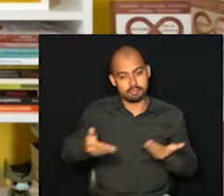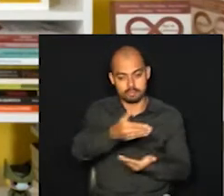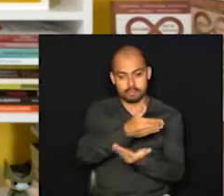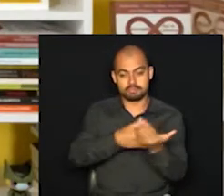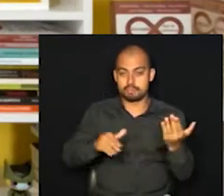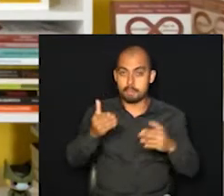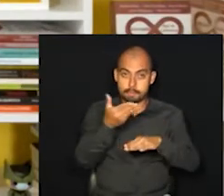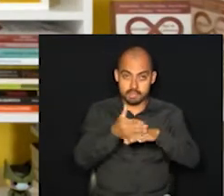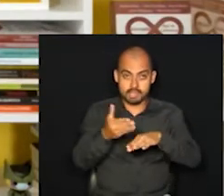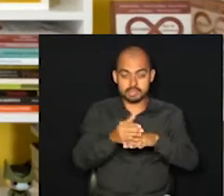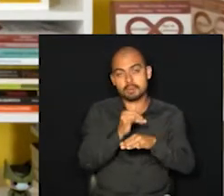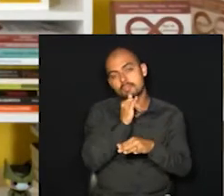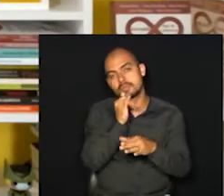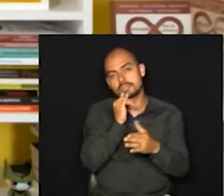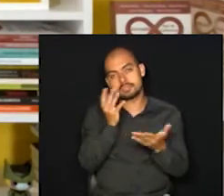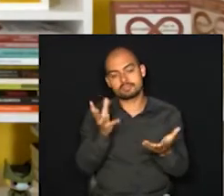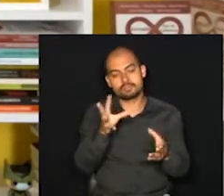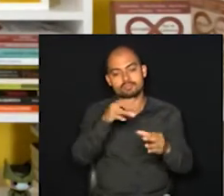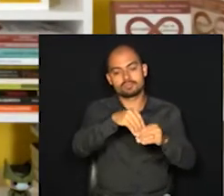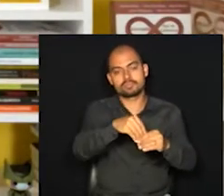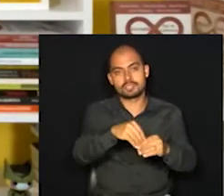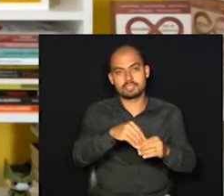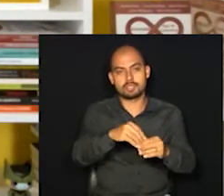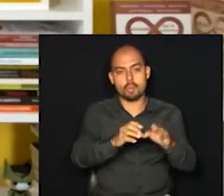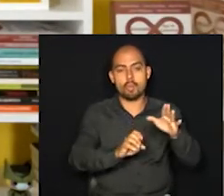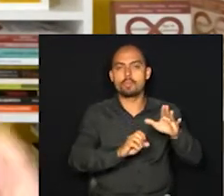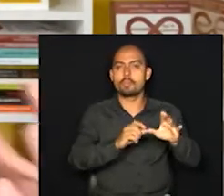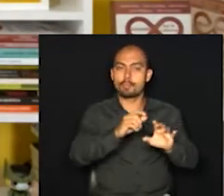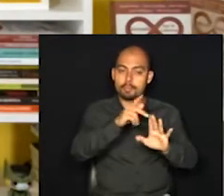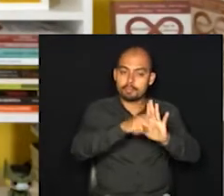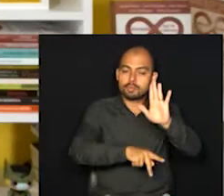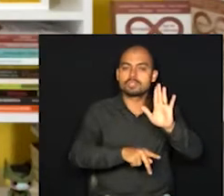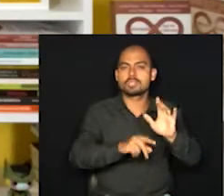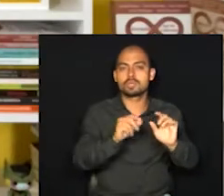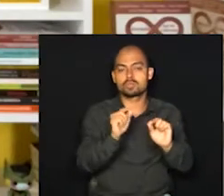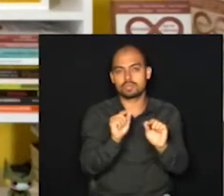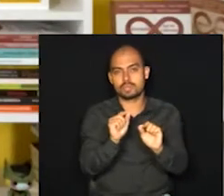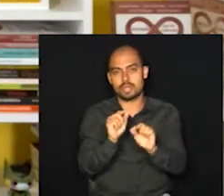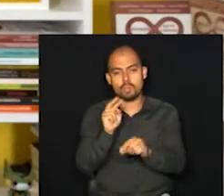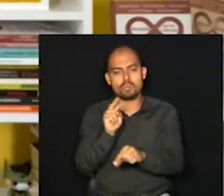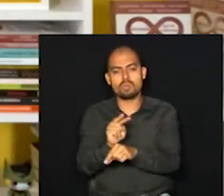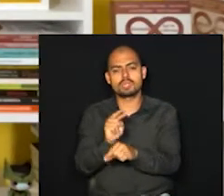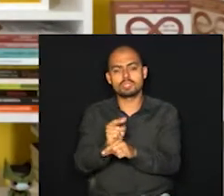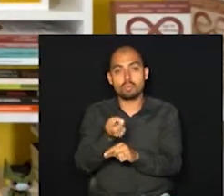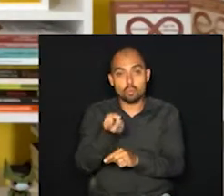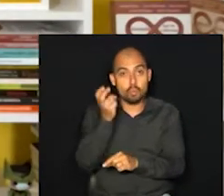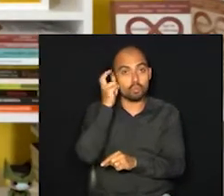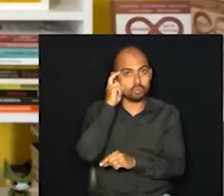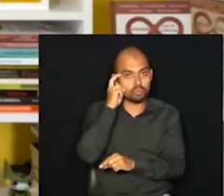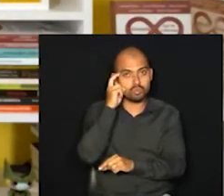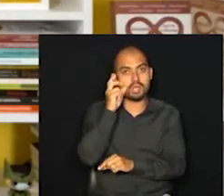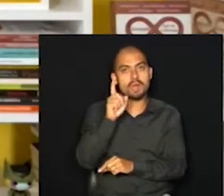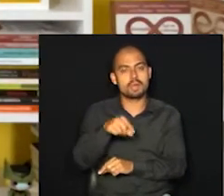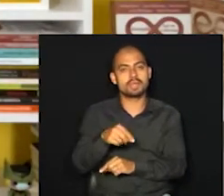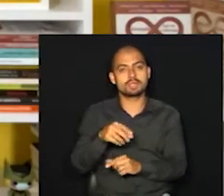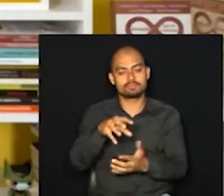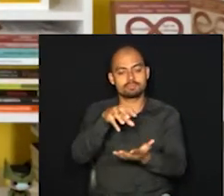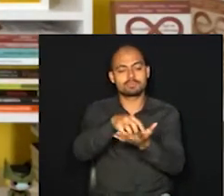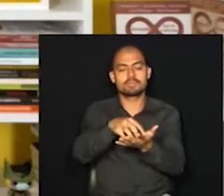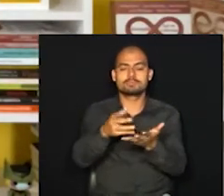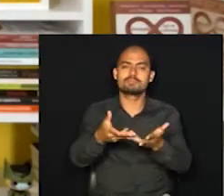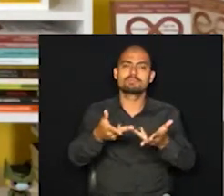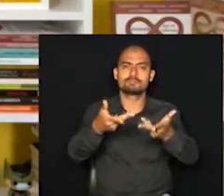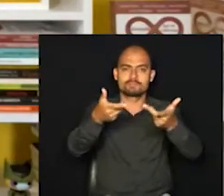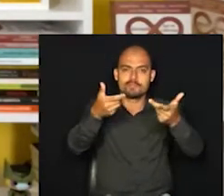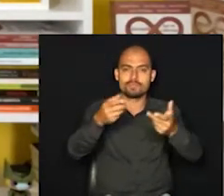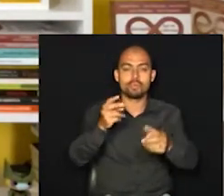gente fez dentro da Verity. A gente formou um projeto chamado Guardiões Culturais, que fazem parte do nosso Centro de Excelência Cultural. É